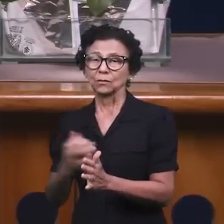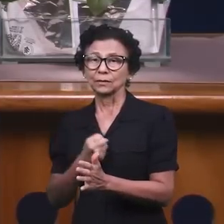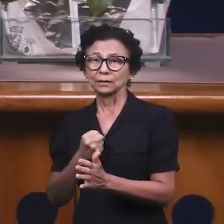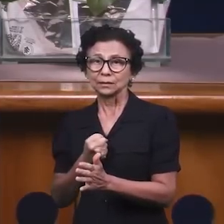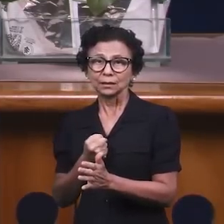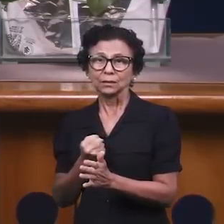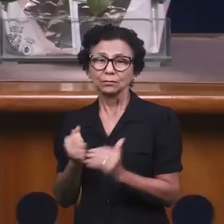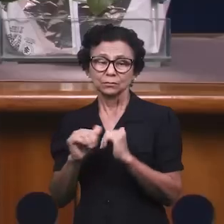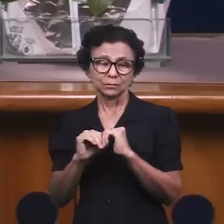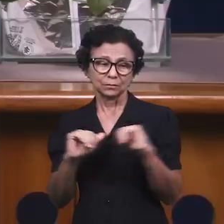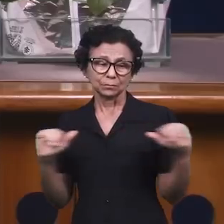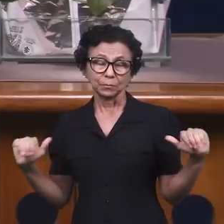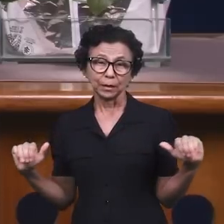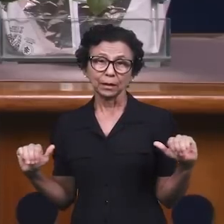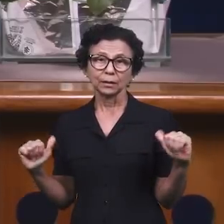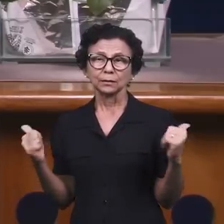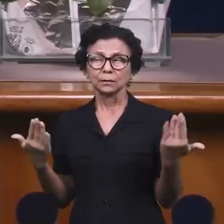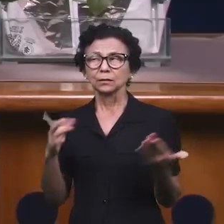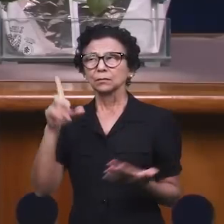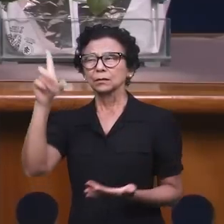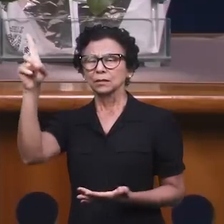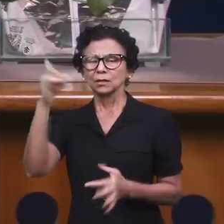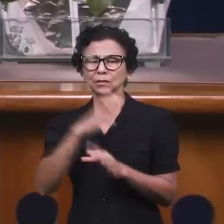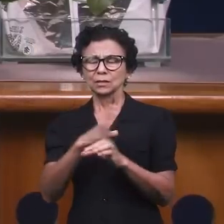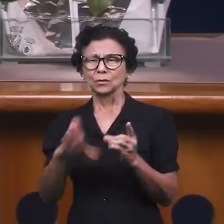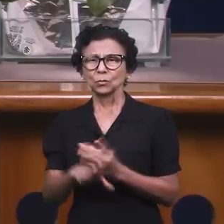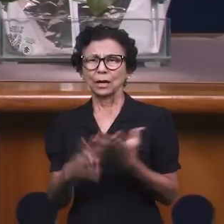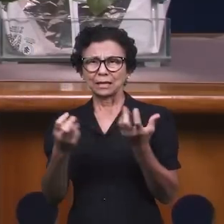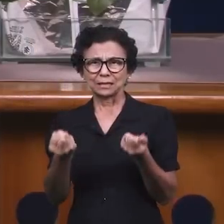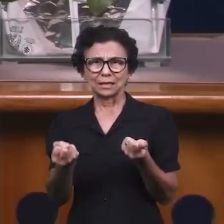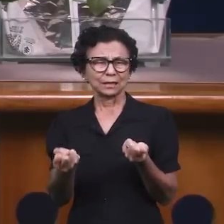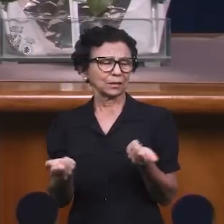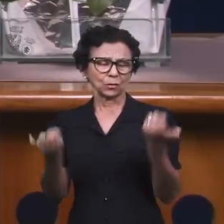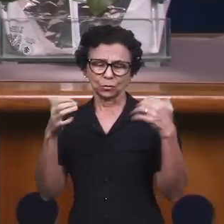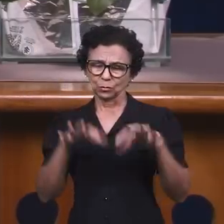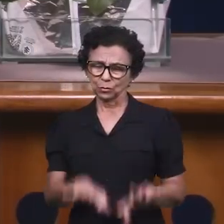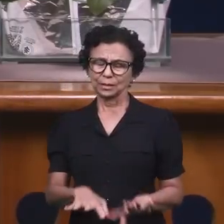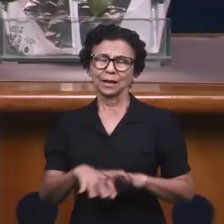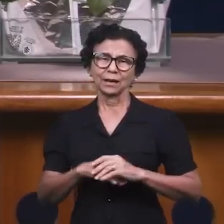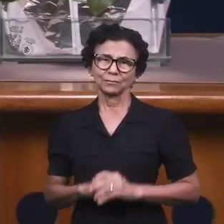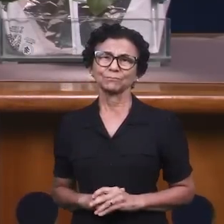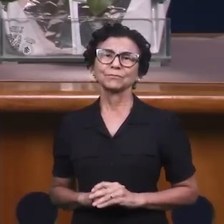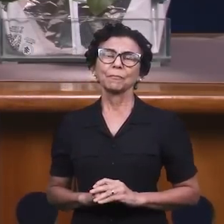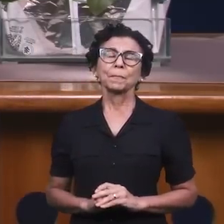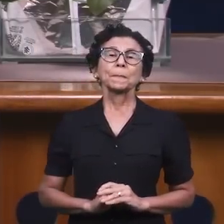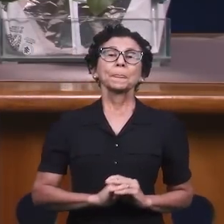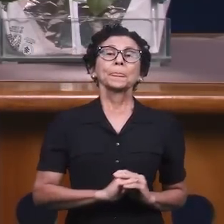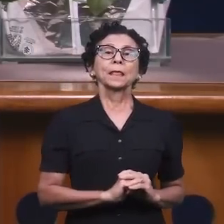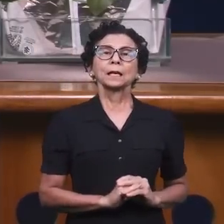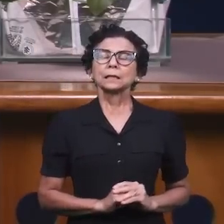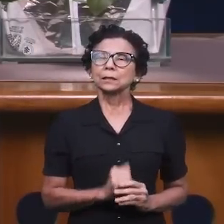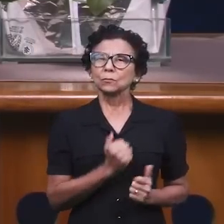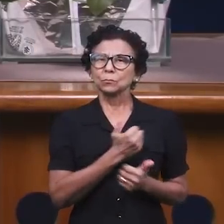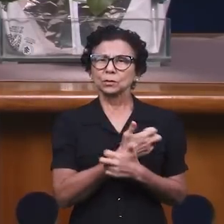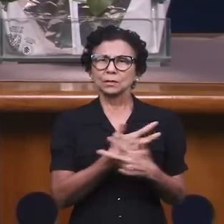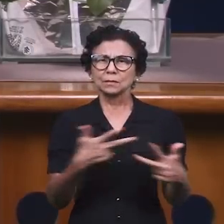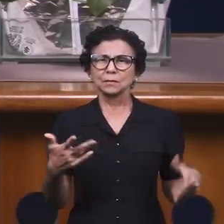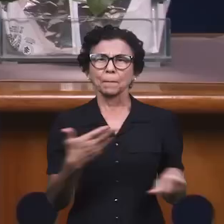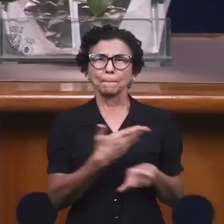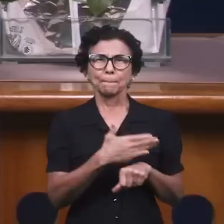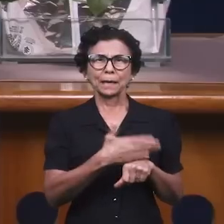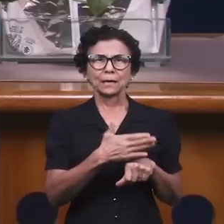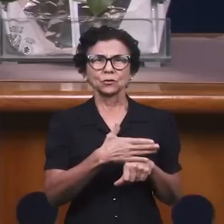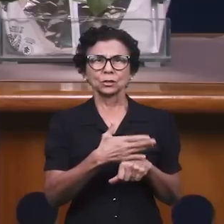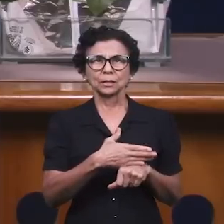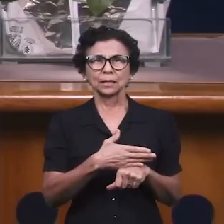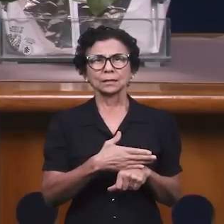agradável a Deus. Então as influências ritualistas, pagãs, né, práticas místicas, transformaram então